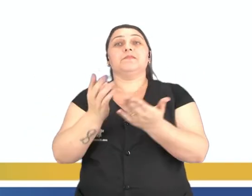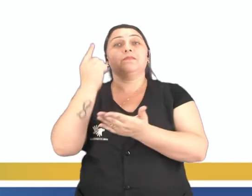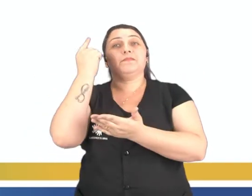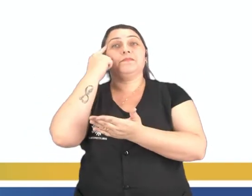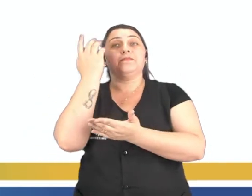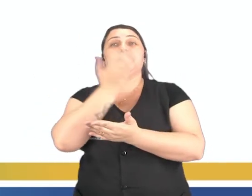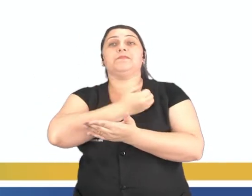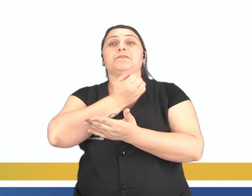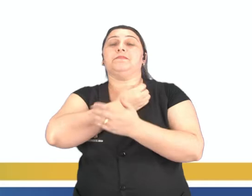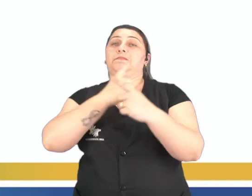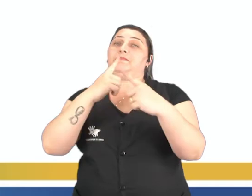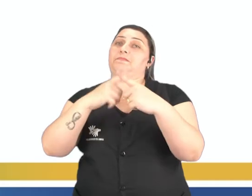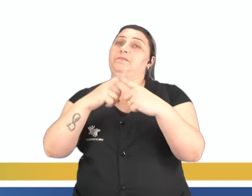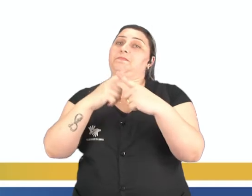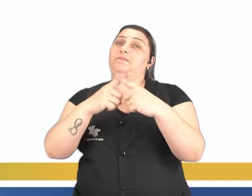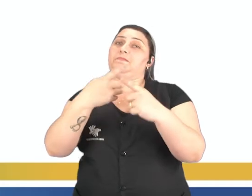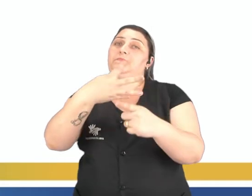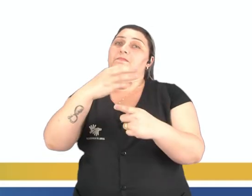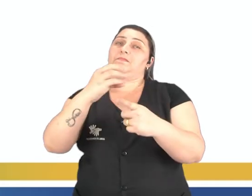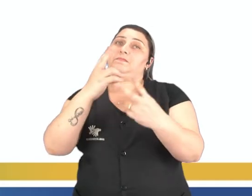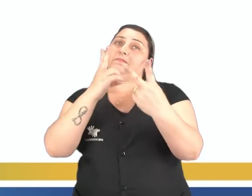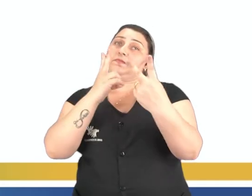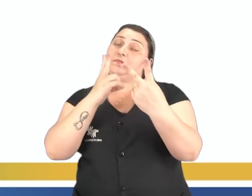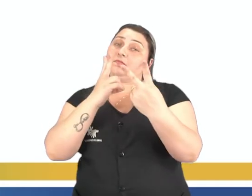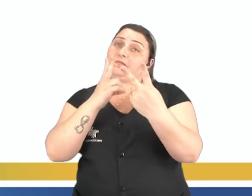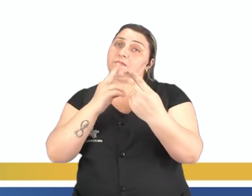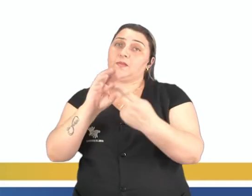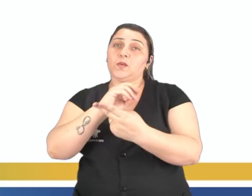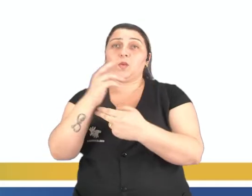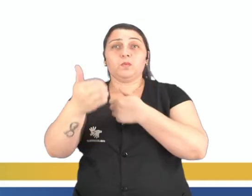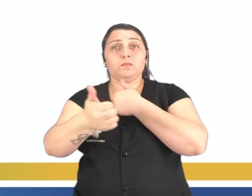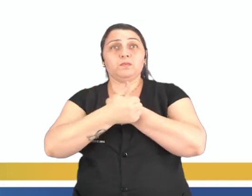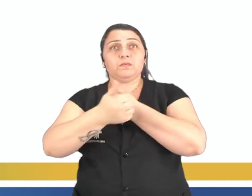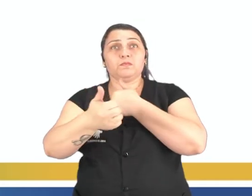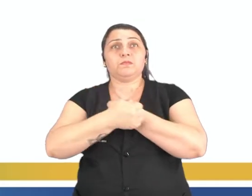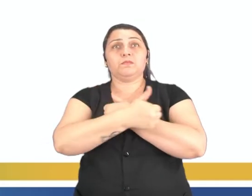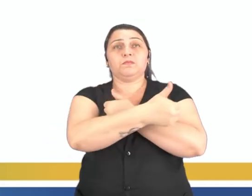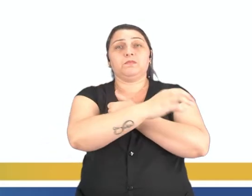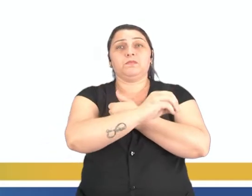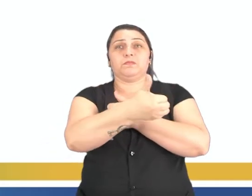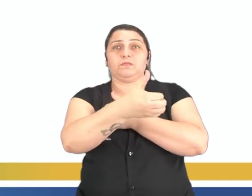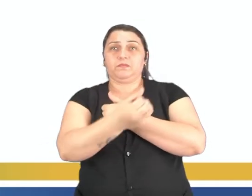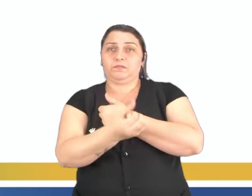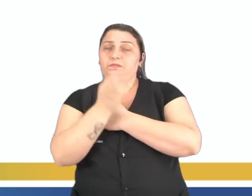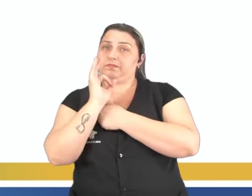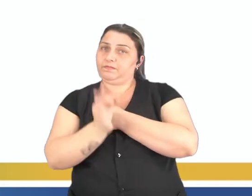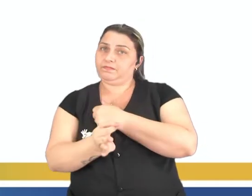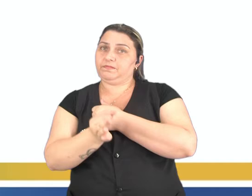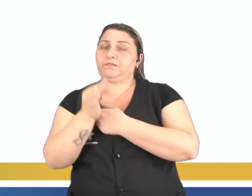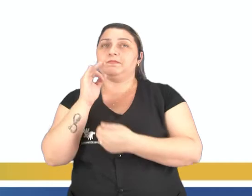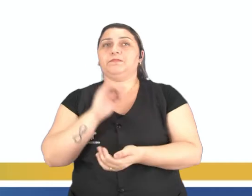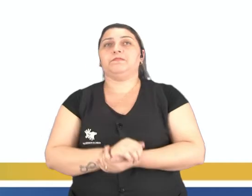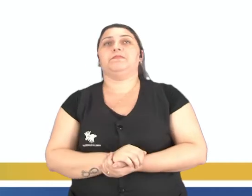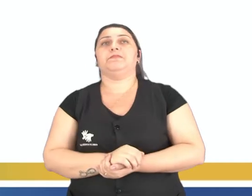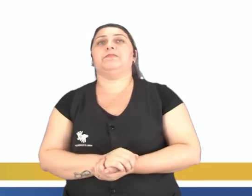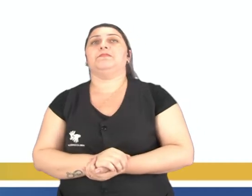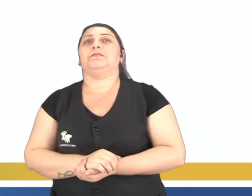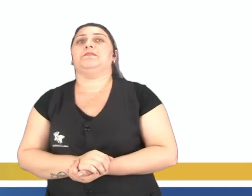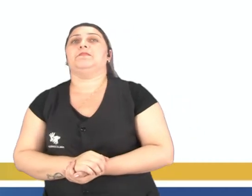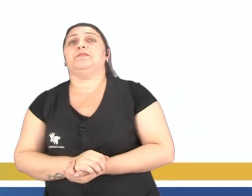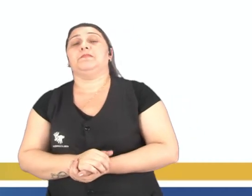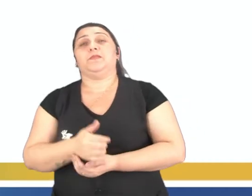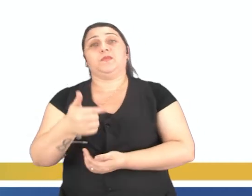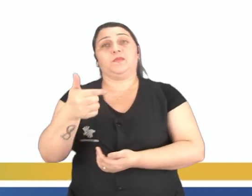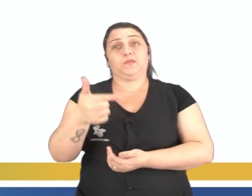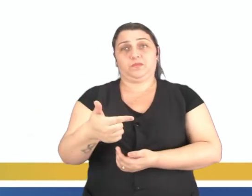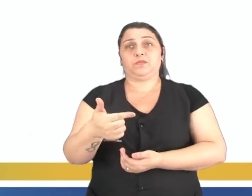em um número que multiplicado por 400 é próximo ou igual a 1016, beleza? Esse número vai ser o quê?